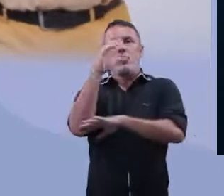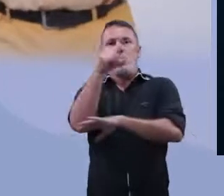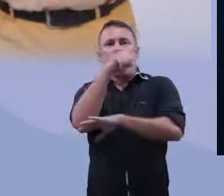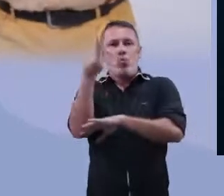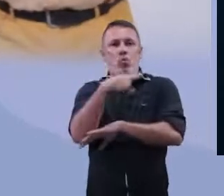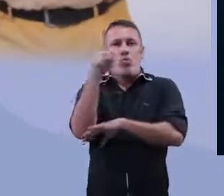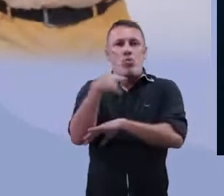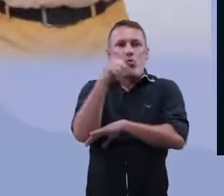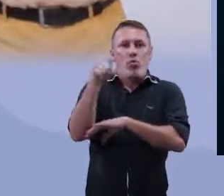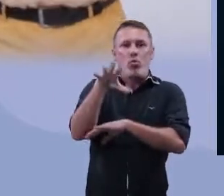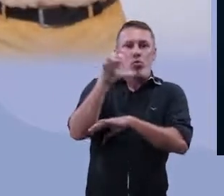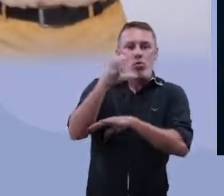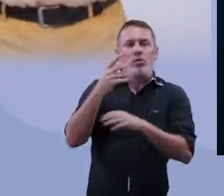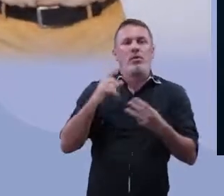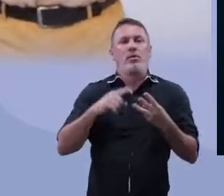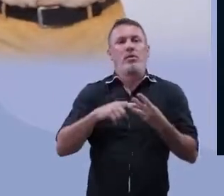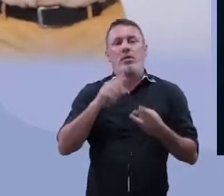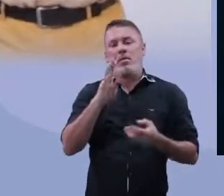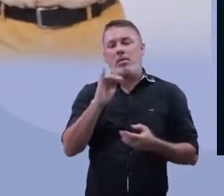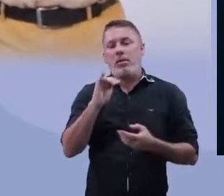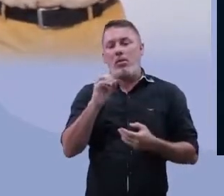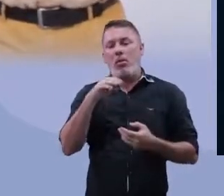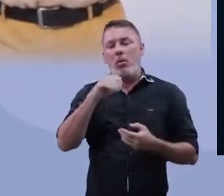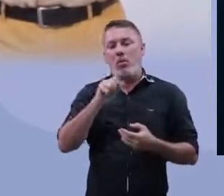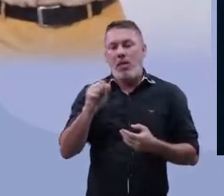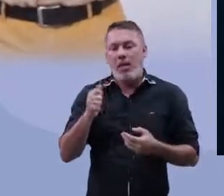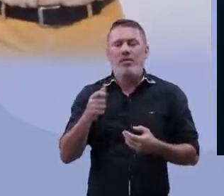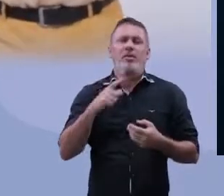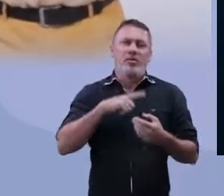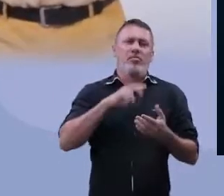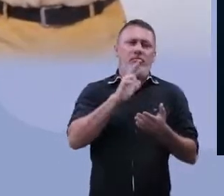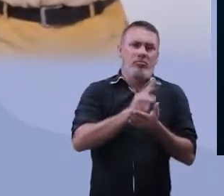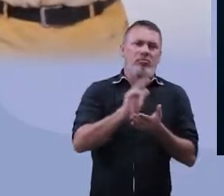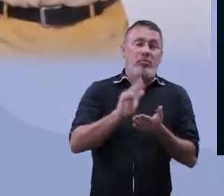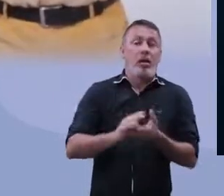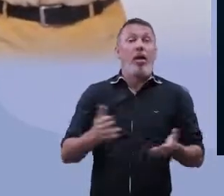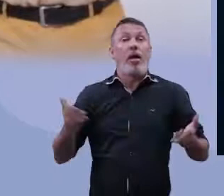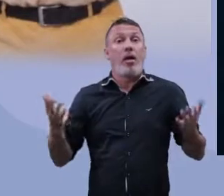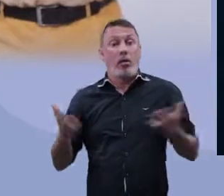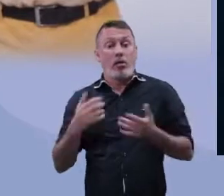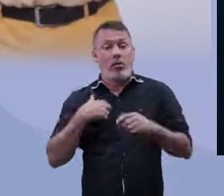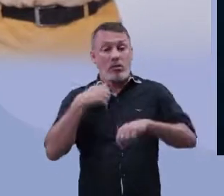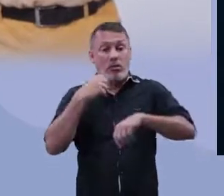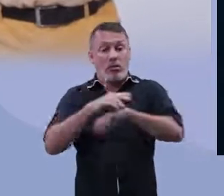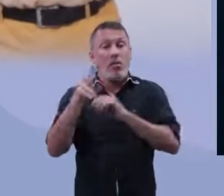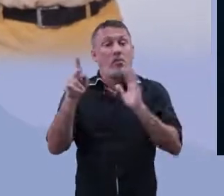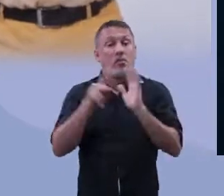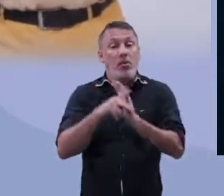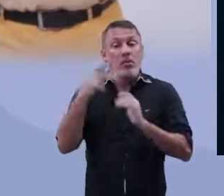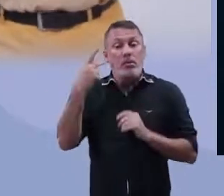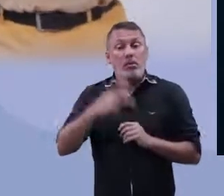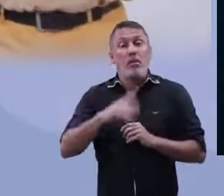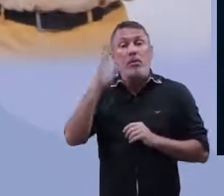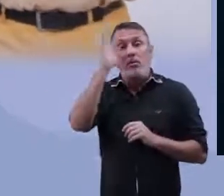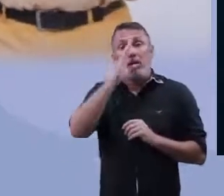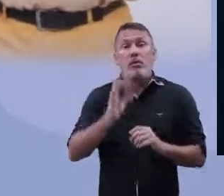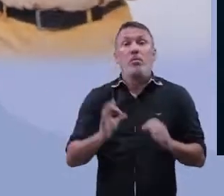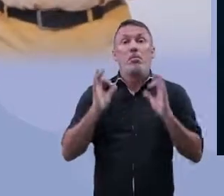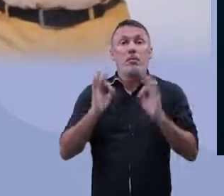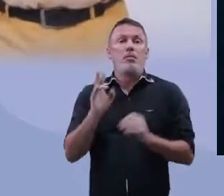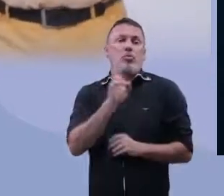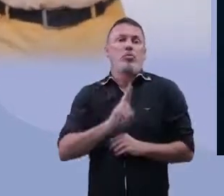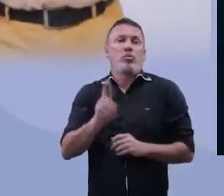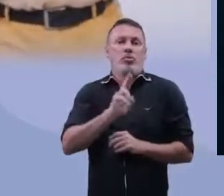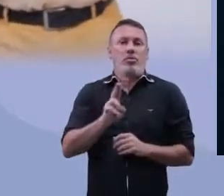energia geotérmica. E aí, agora nós vamos ver quais são as fontes energéticas que efetivamente nós